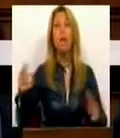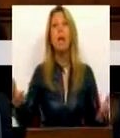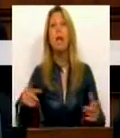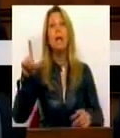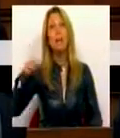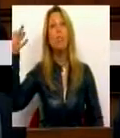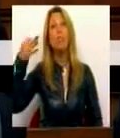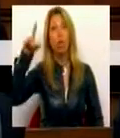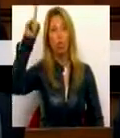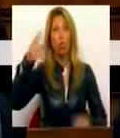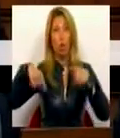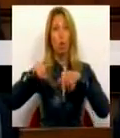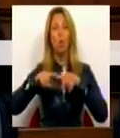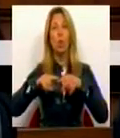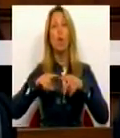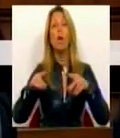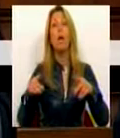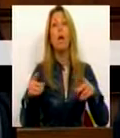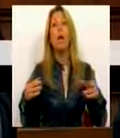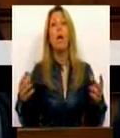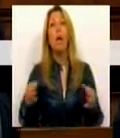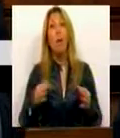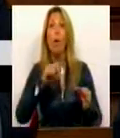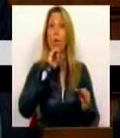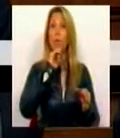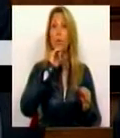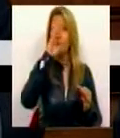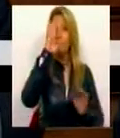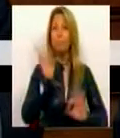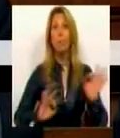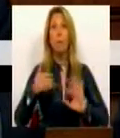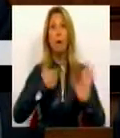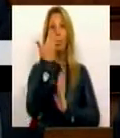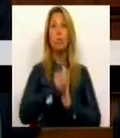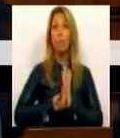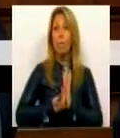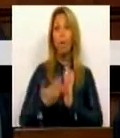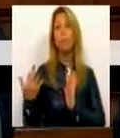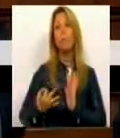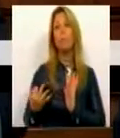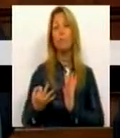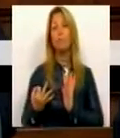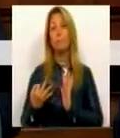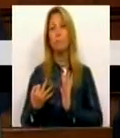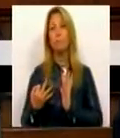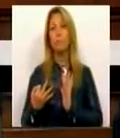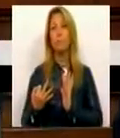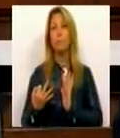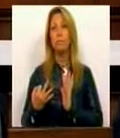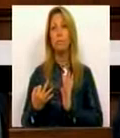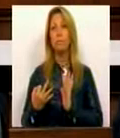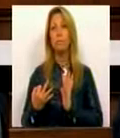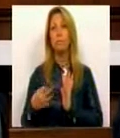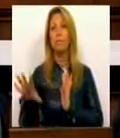Porto, e tivemos ocasião de no fundo, preparar um documento que serviria como